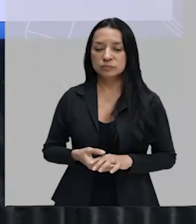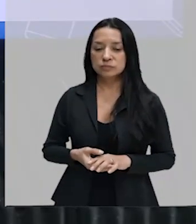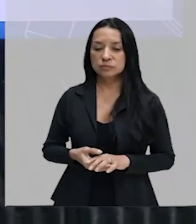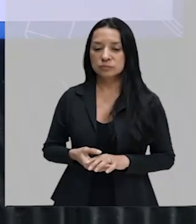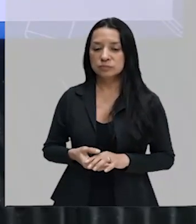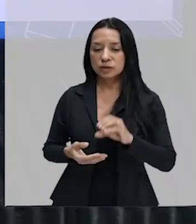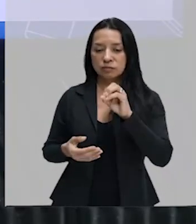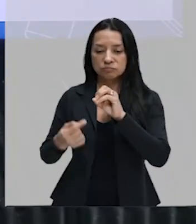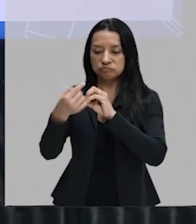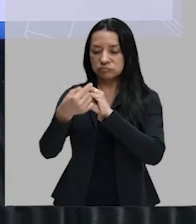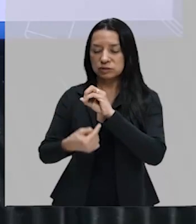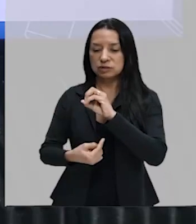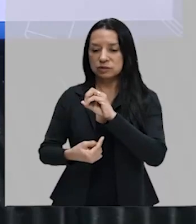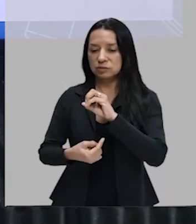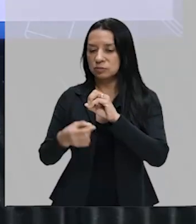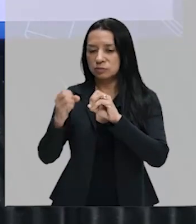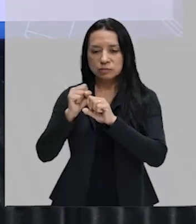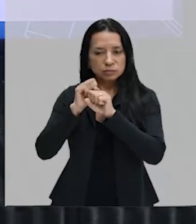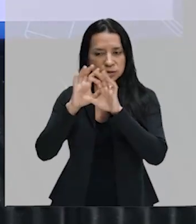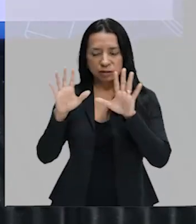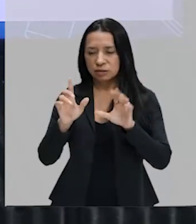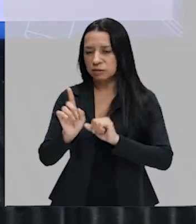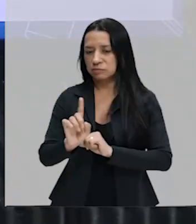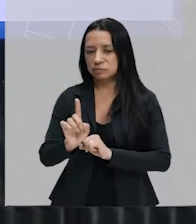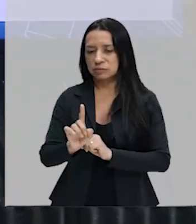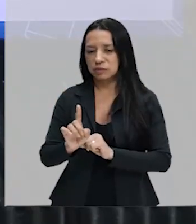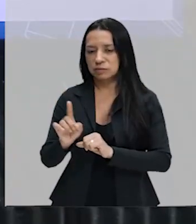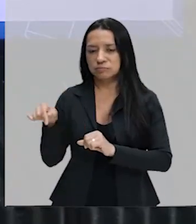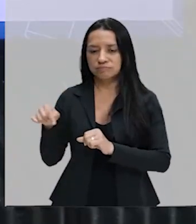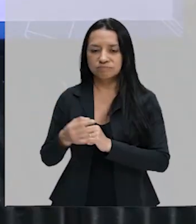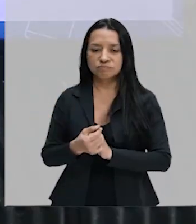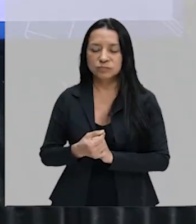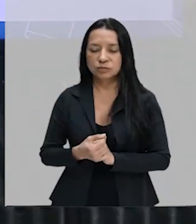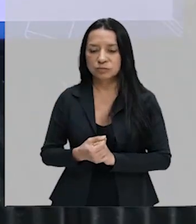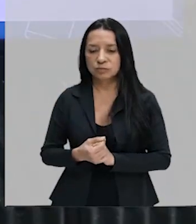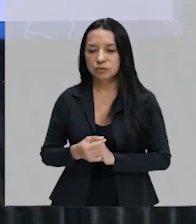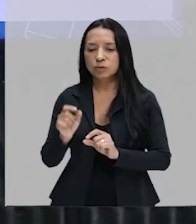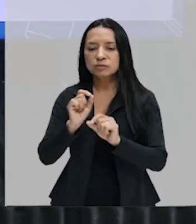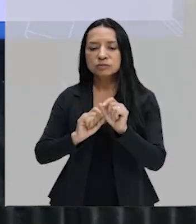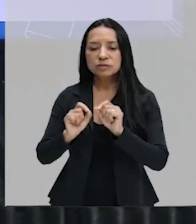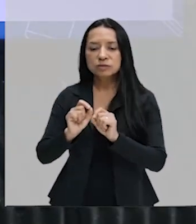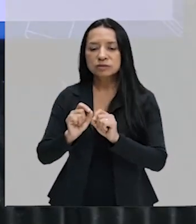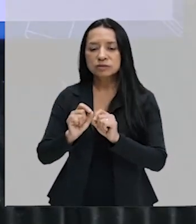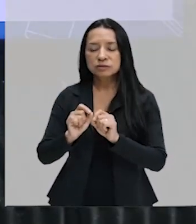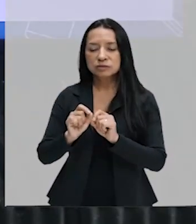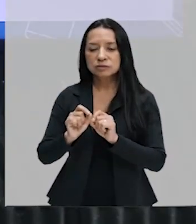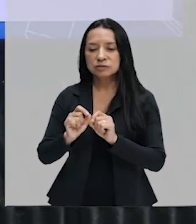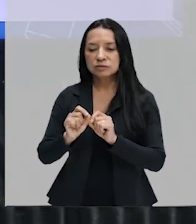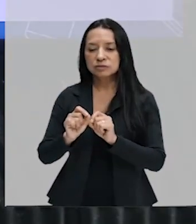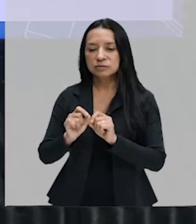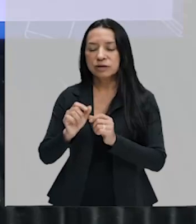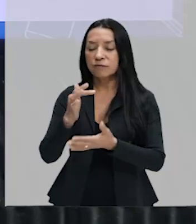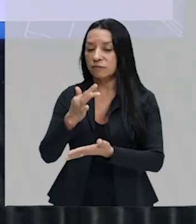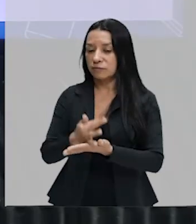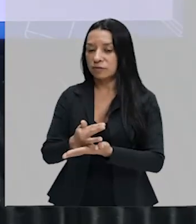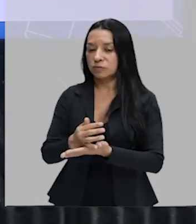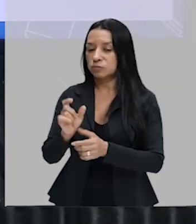está claro que ele está lá dentro. Mas e aí? É falso isso?